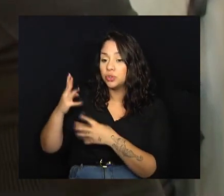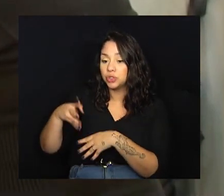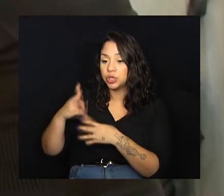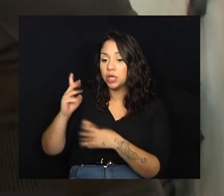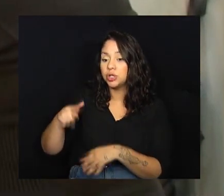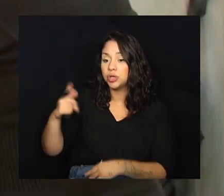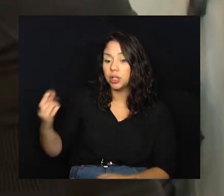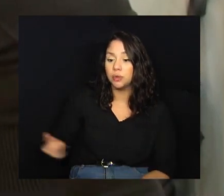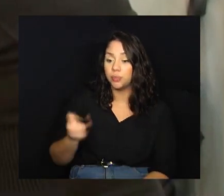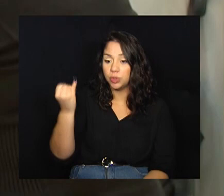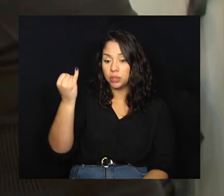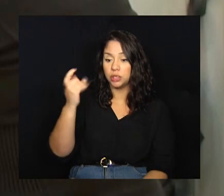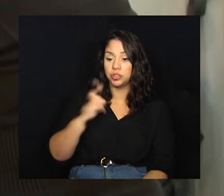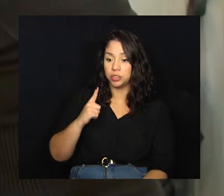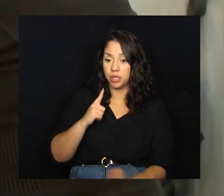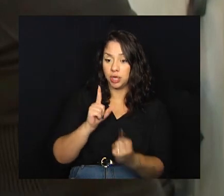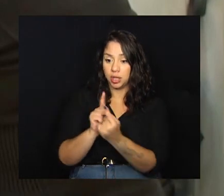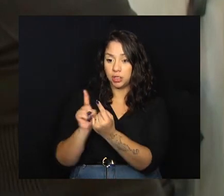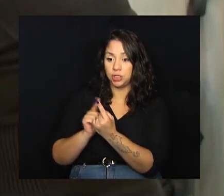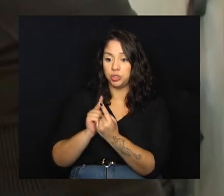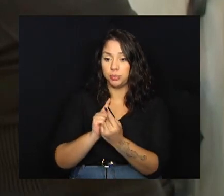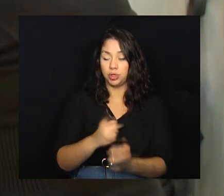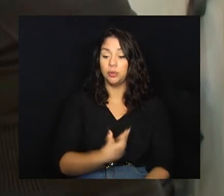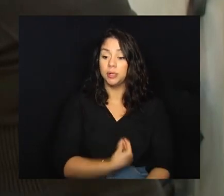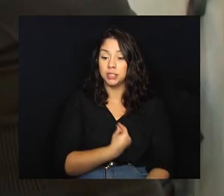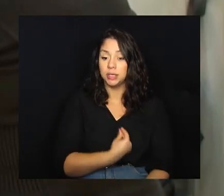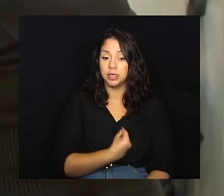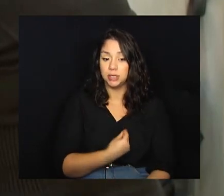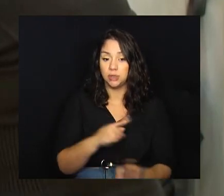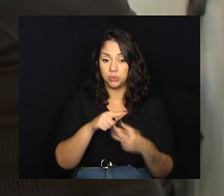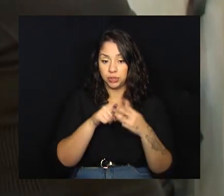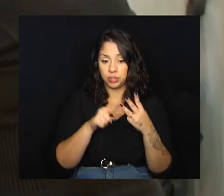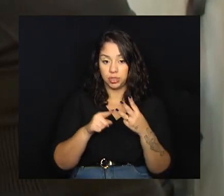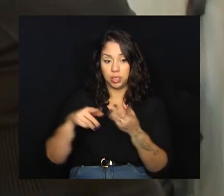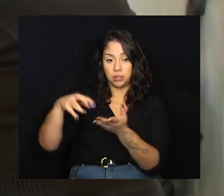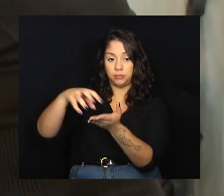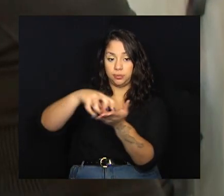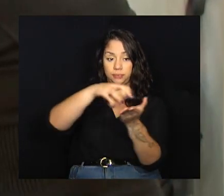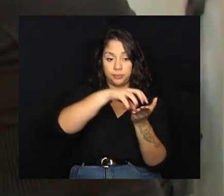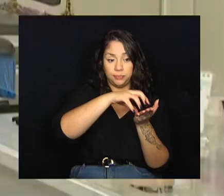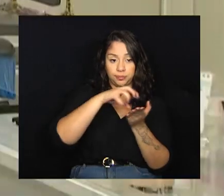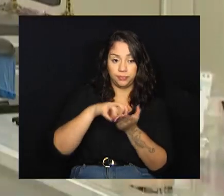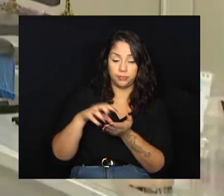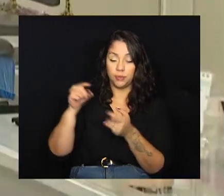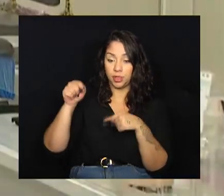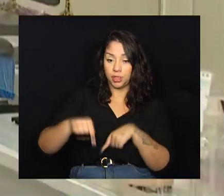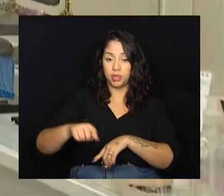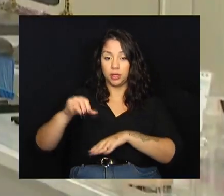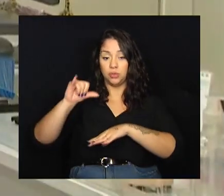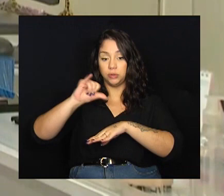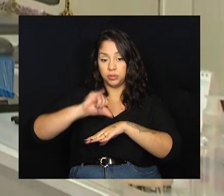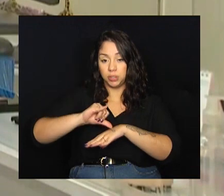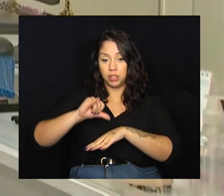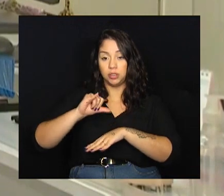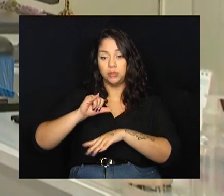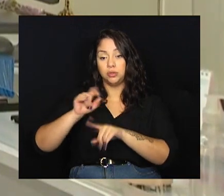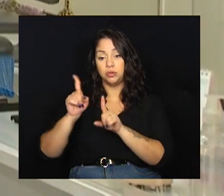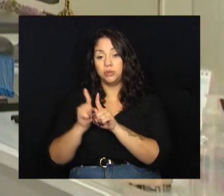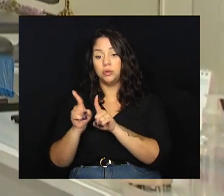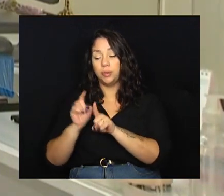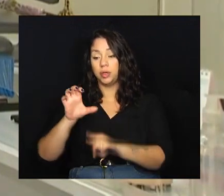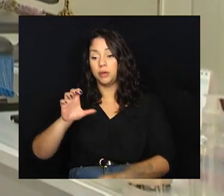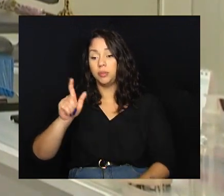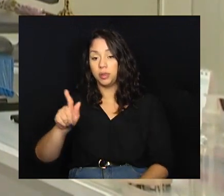tá a gente faz o atendimento presencial nos três postos do C4 você parte aqui no centro e a Campo Grande